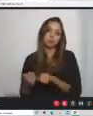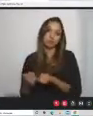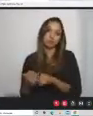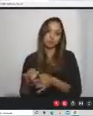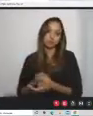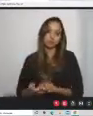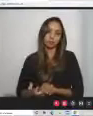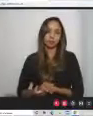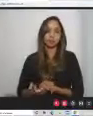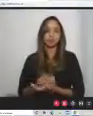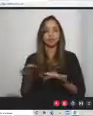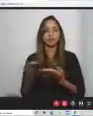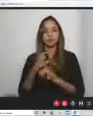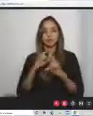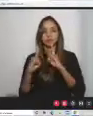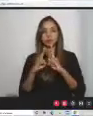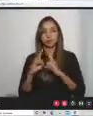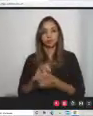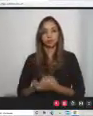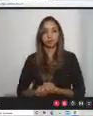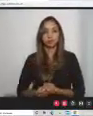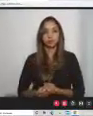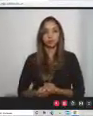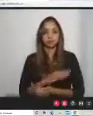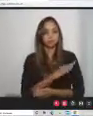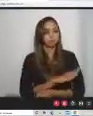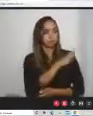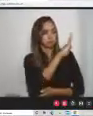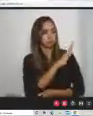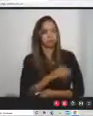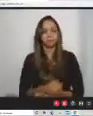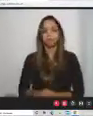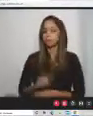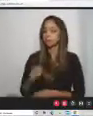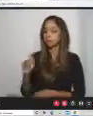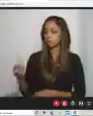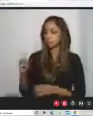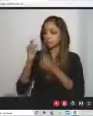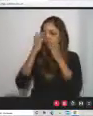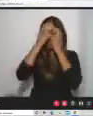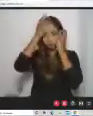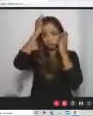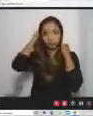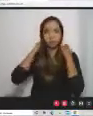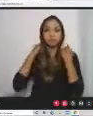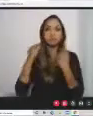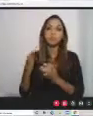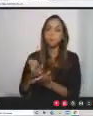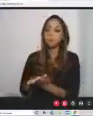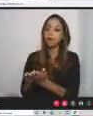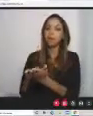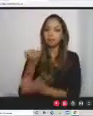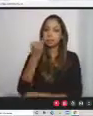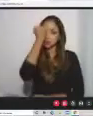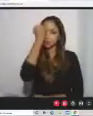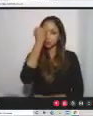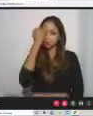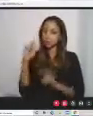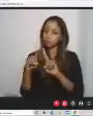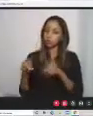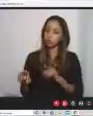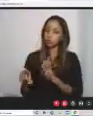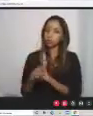Em discussão. Em discussão, senhor presidente. Pois não. Parabéns, vereador Irani, pelo projeto de lei, muito